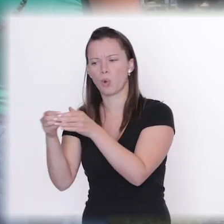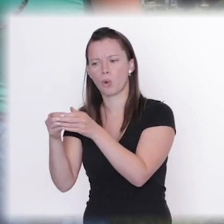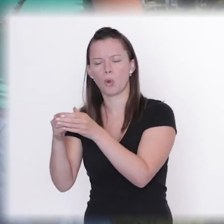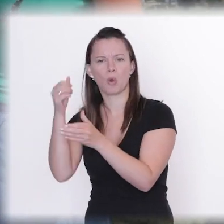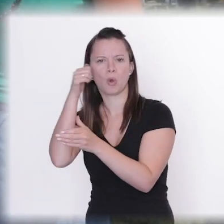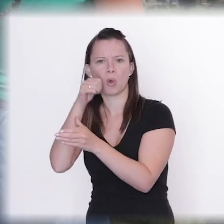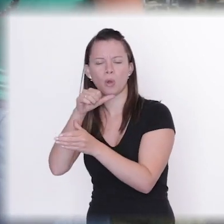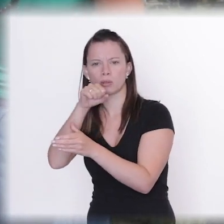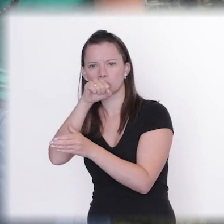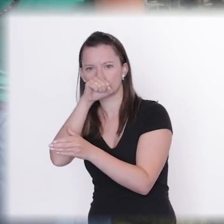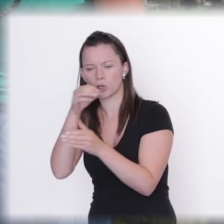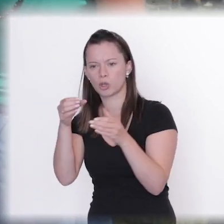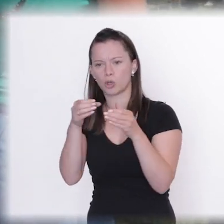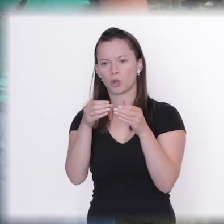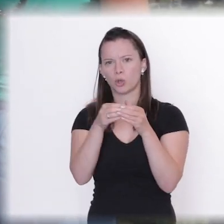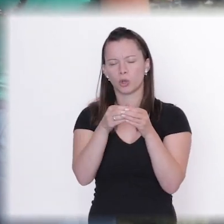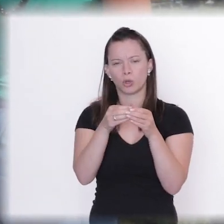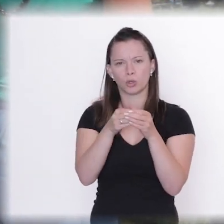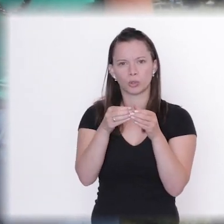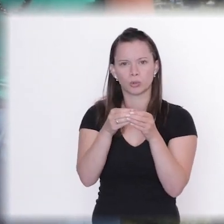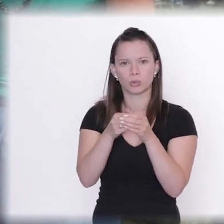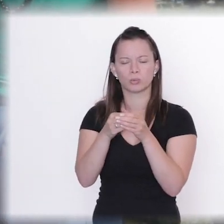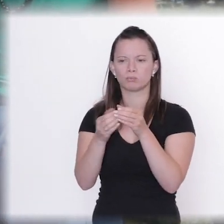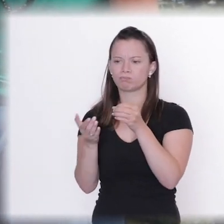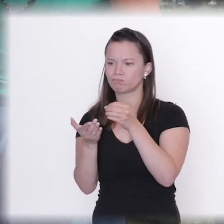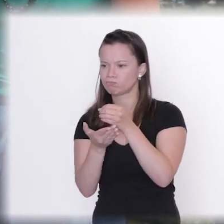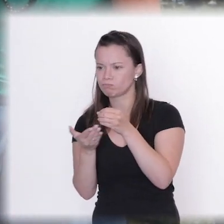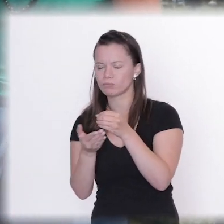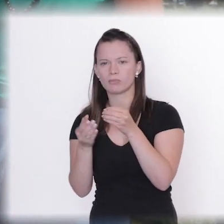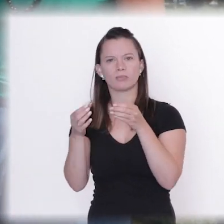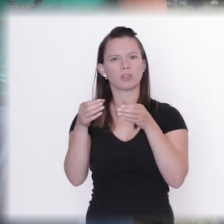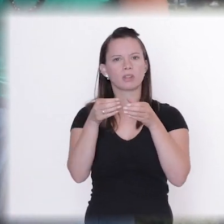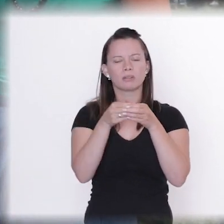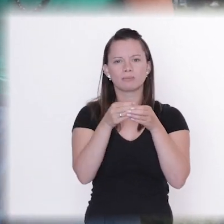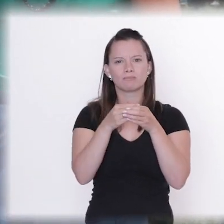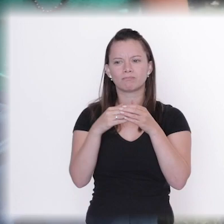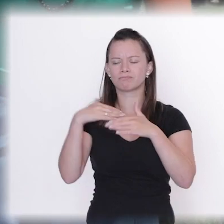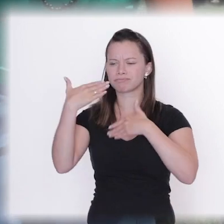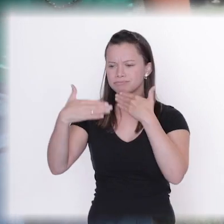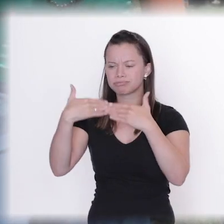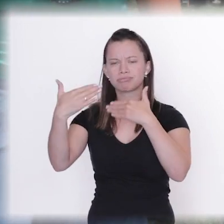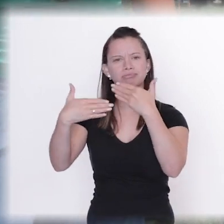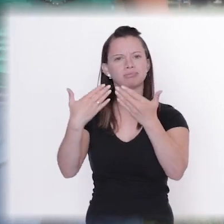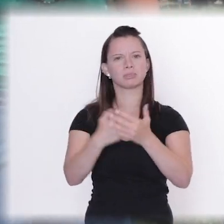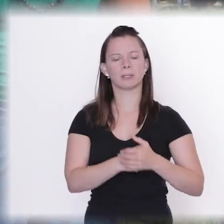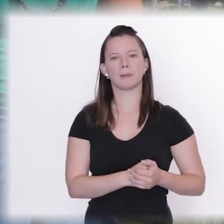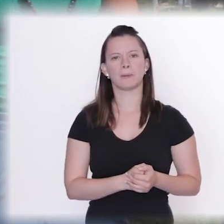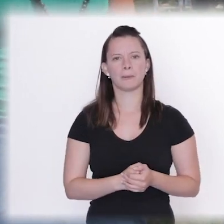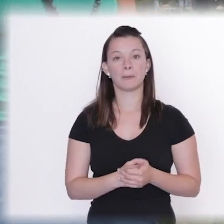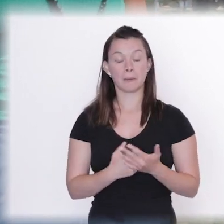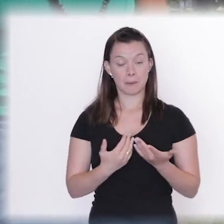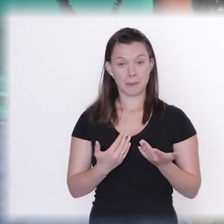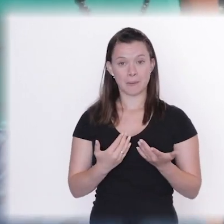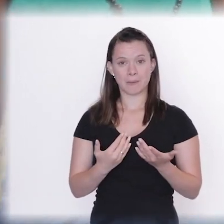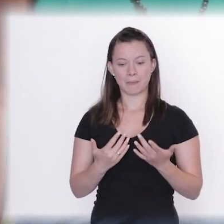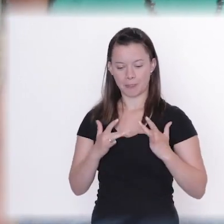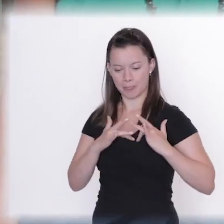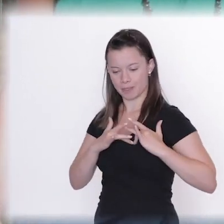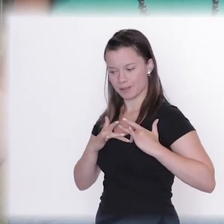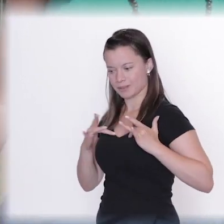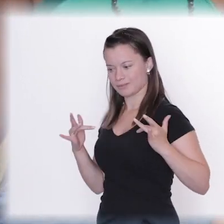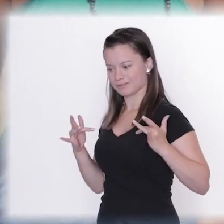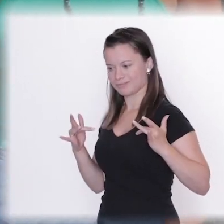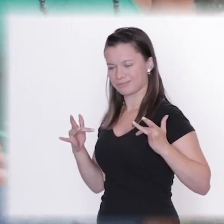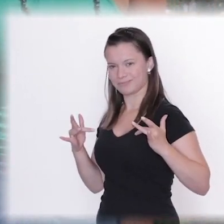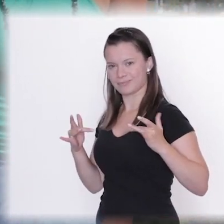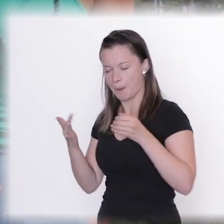movimento contra a carestia, comunidades eclesiais de base, que vão fazer um pouco essa periferia fervilhar, né? A solidariedade é quase que uma base